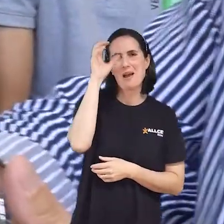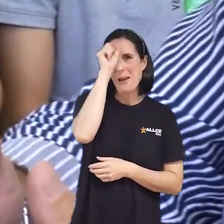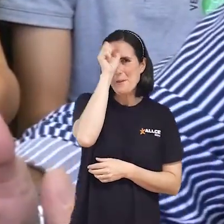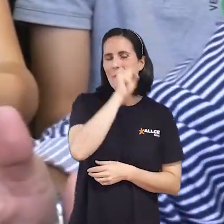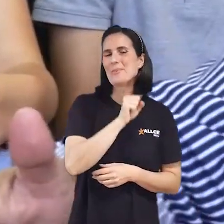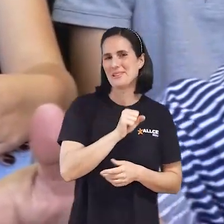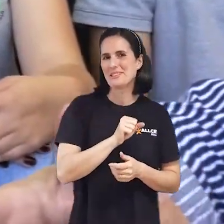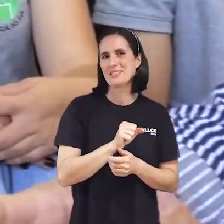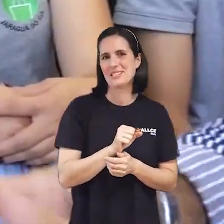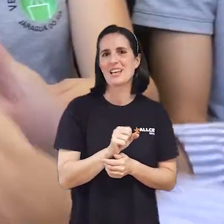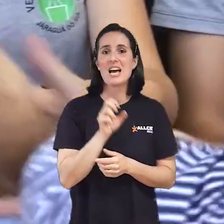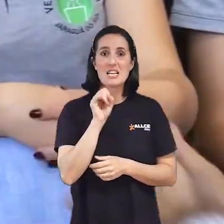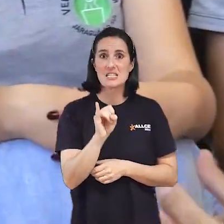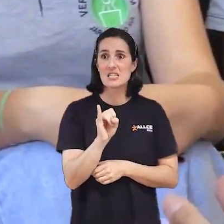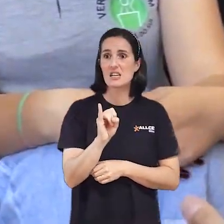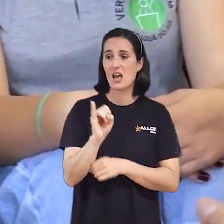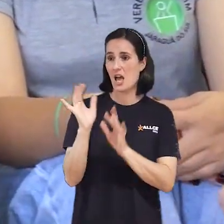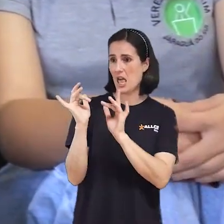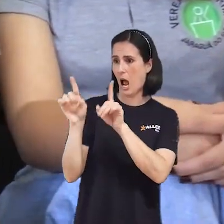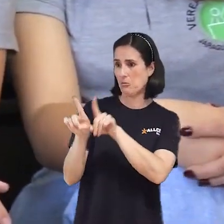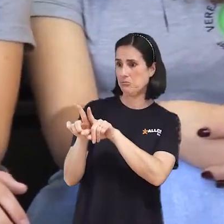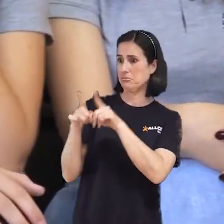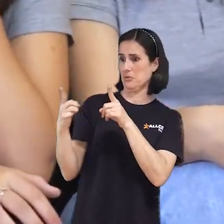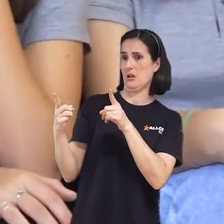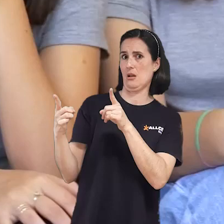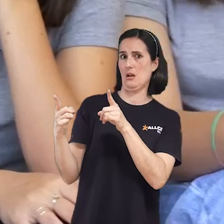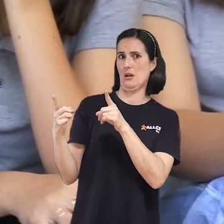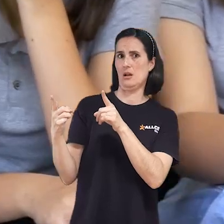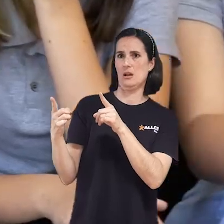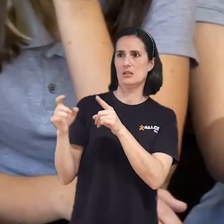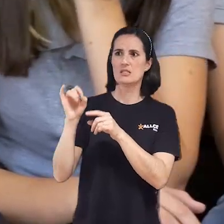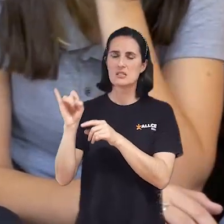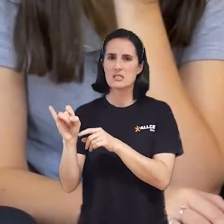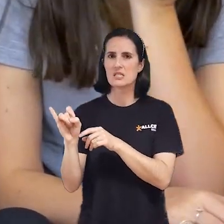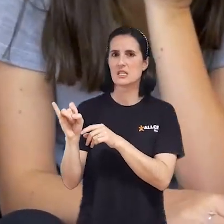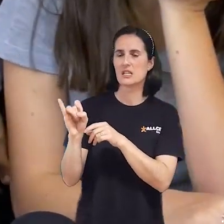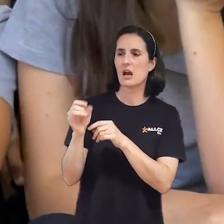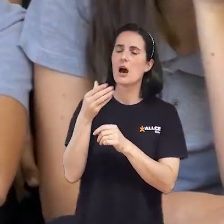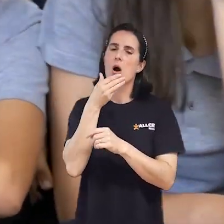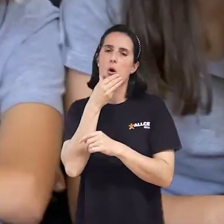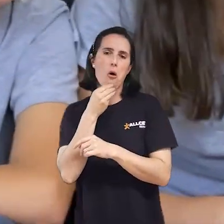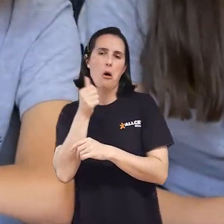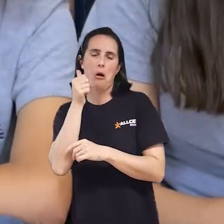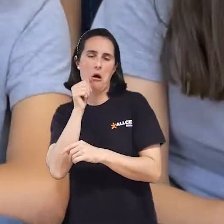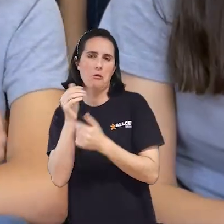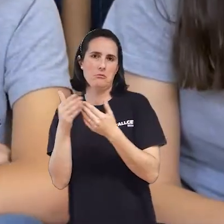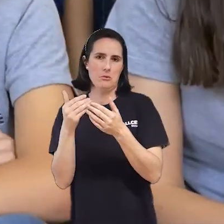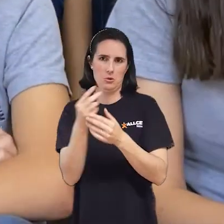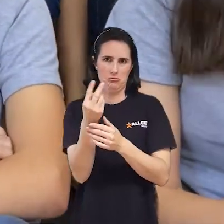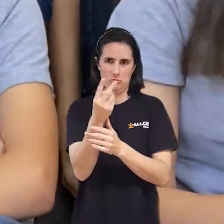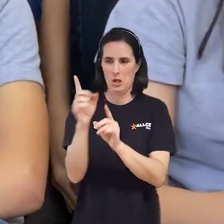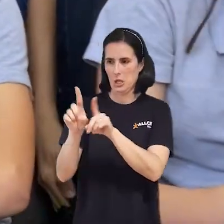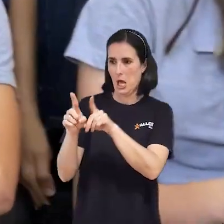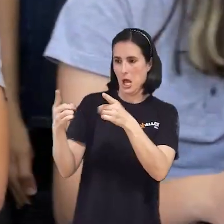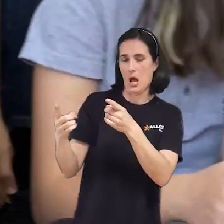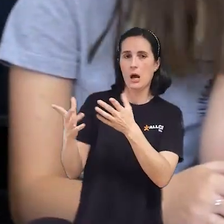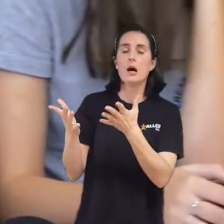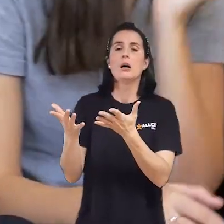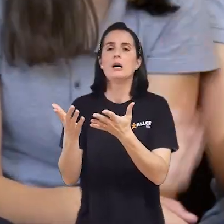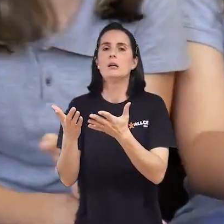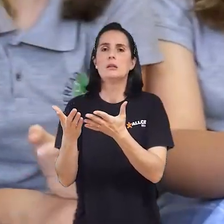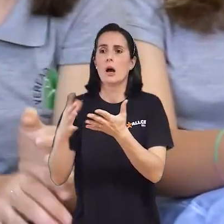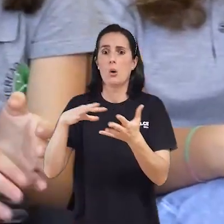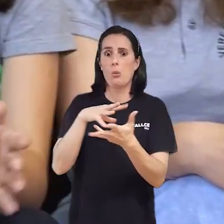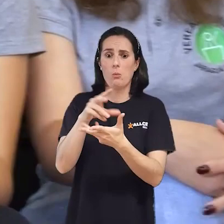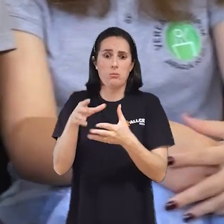uma semana, já tinha uma outra pretendente, né? Já tinha uma outra pretendente. Então eu percebi